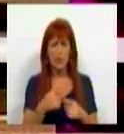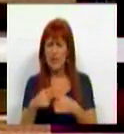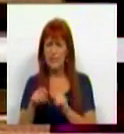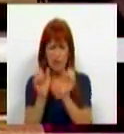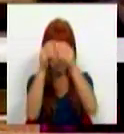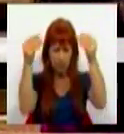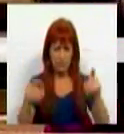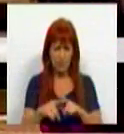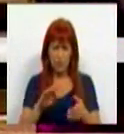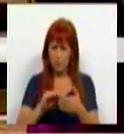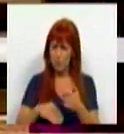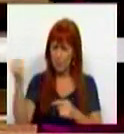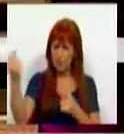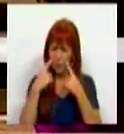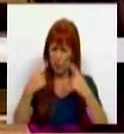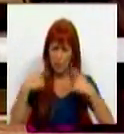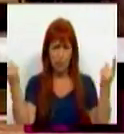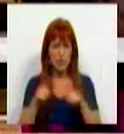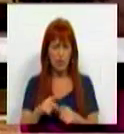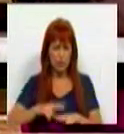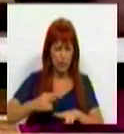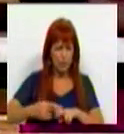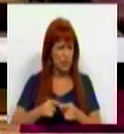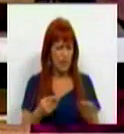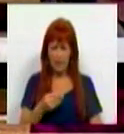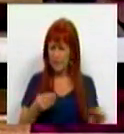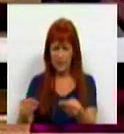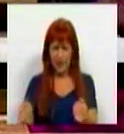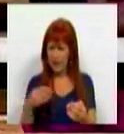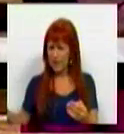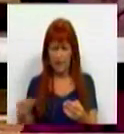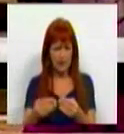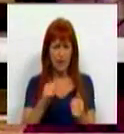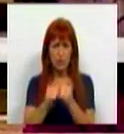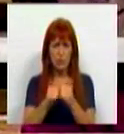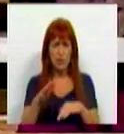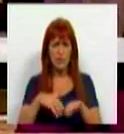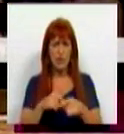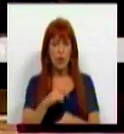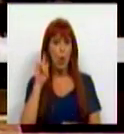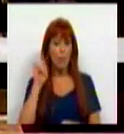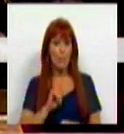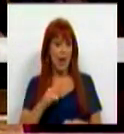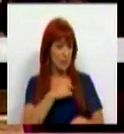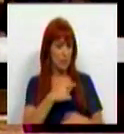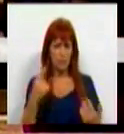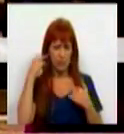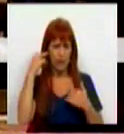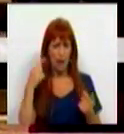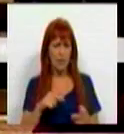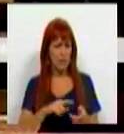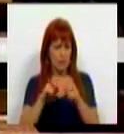diferentes plataformas de contratação pública, à duplicação de entrega de documentos, ou ao prazo de validade de certas